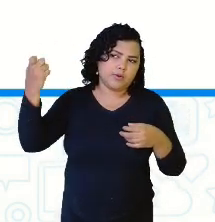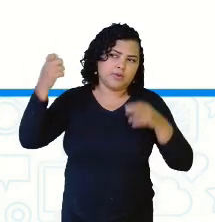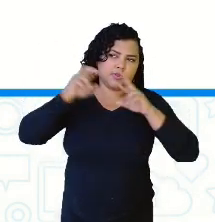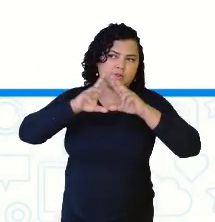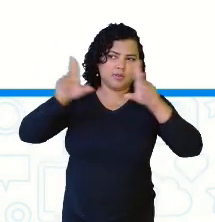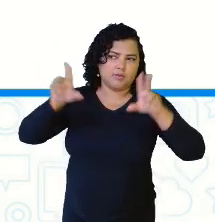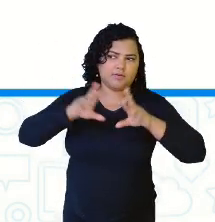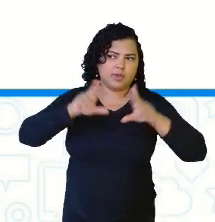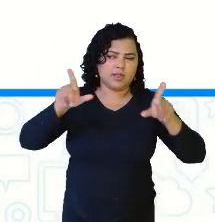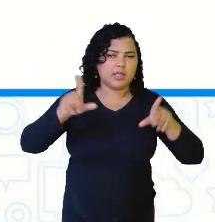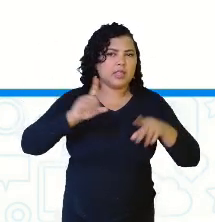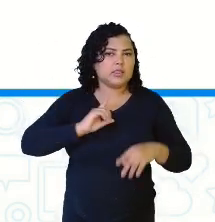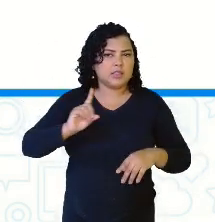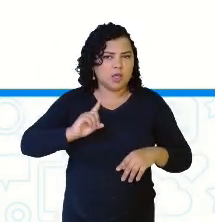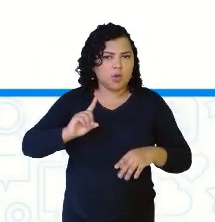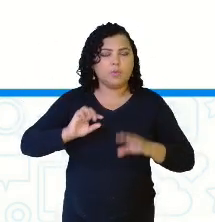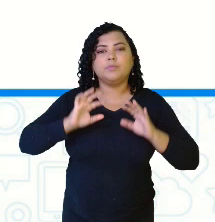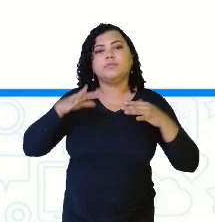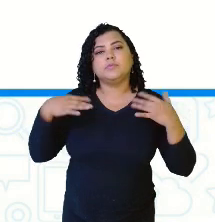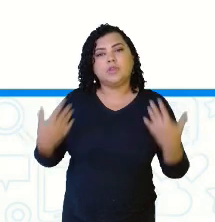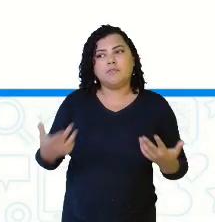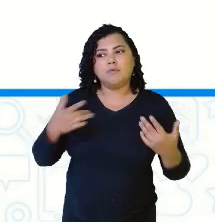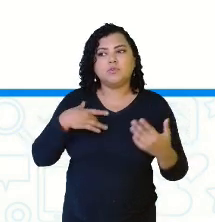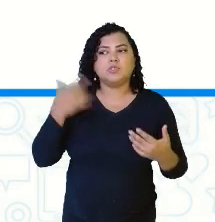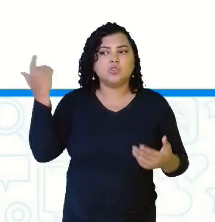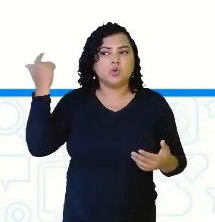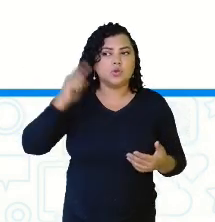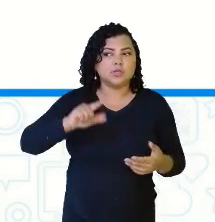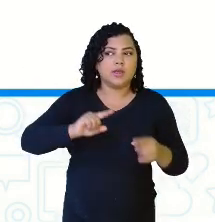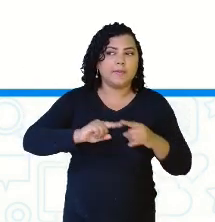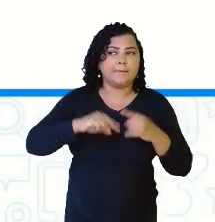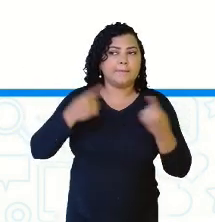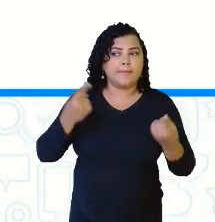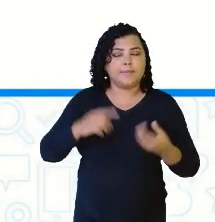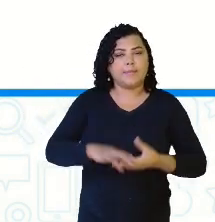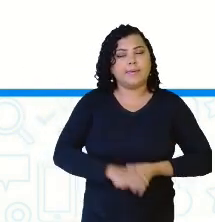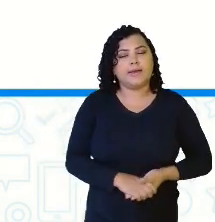ouvir. Não, né? Então, vamos ver se a gente consegue. Mas,